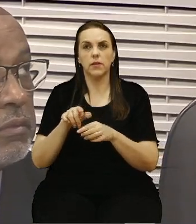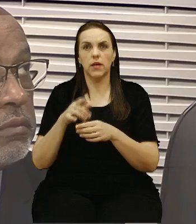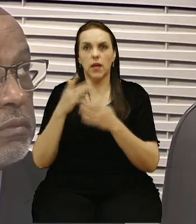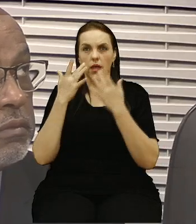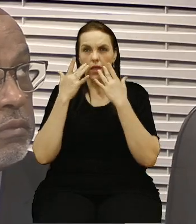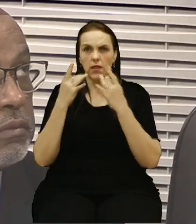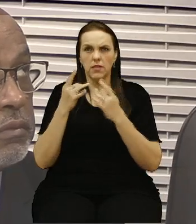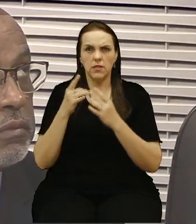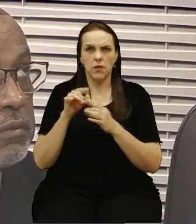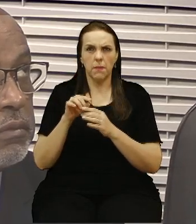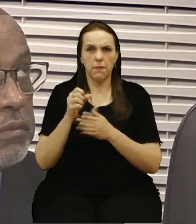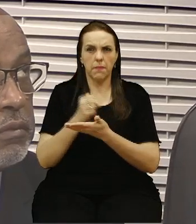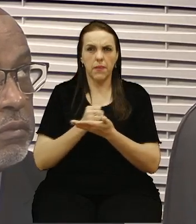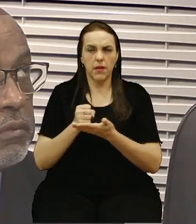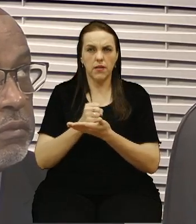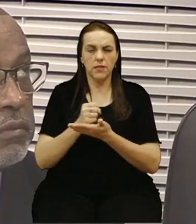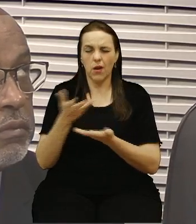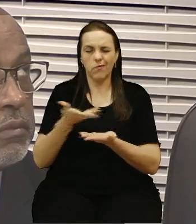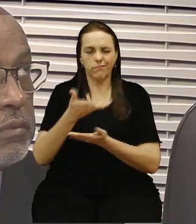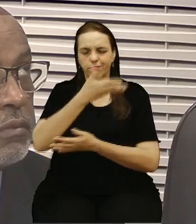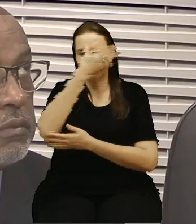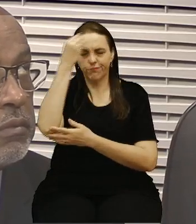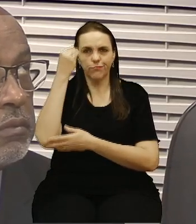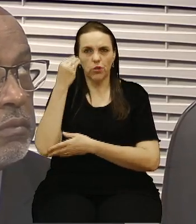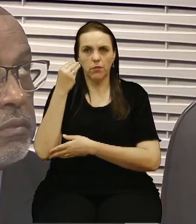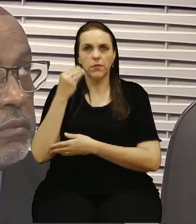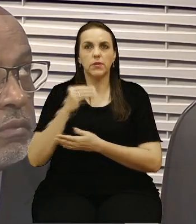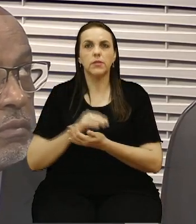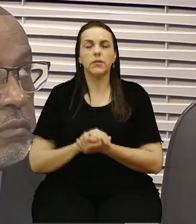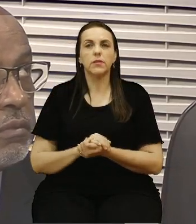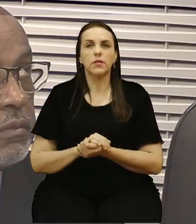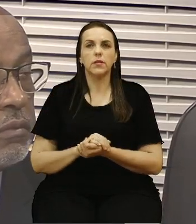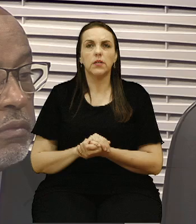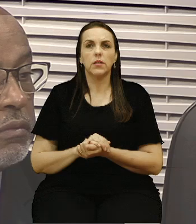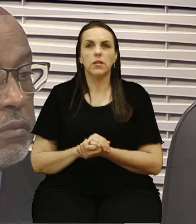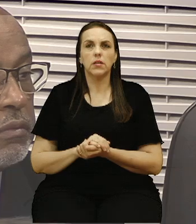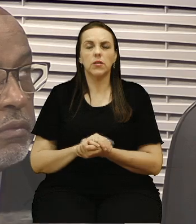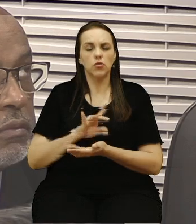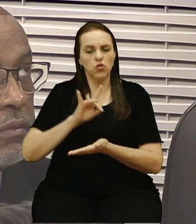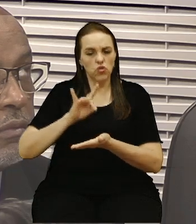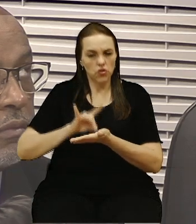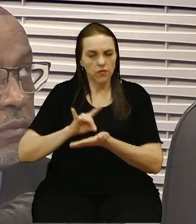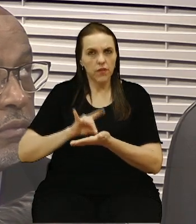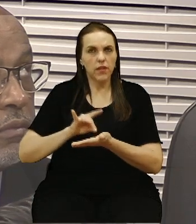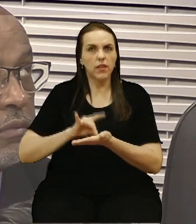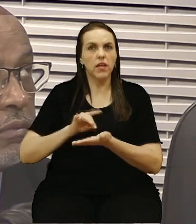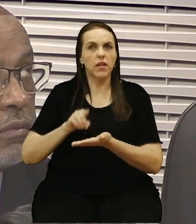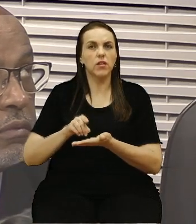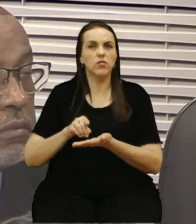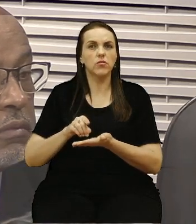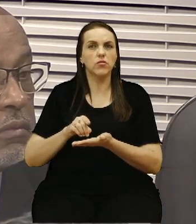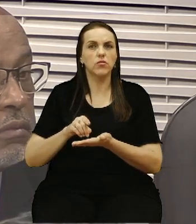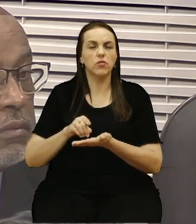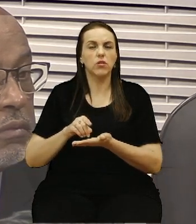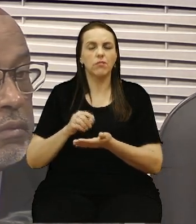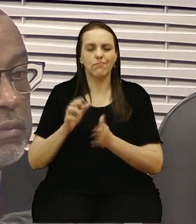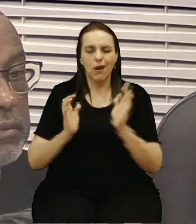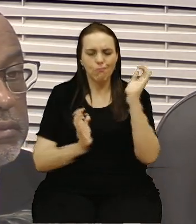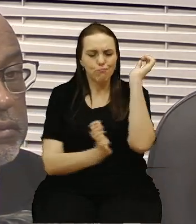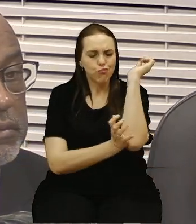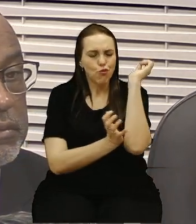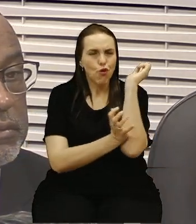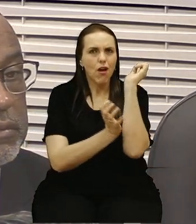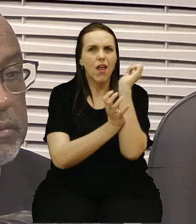fugiu o nome, e ela me explicou o seguinte, que de fato tem que, toda uma parte burocrática, já